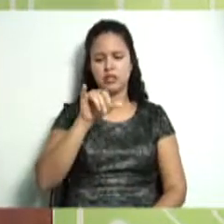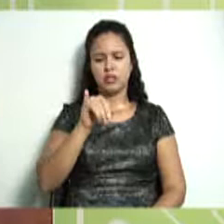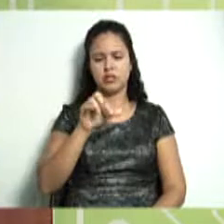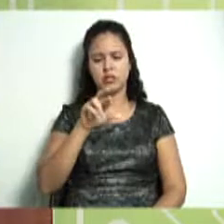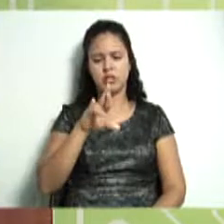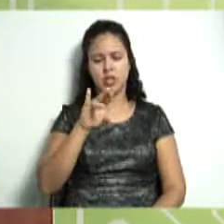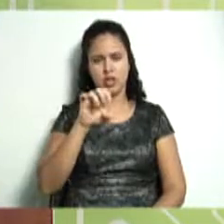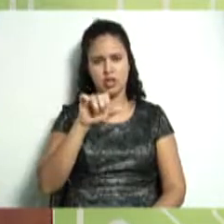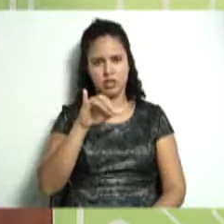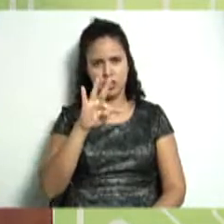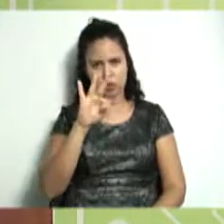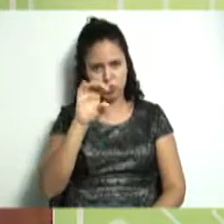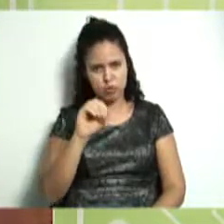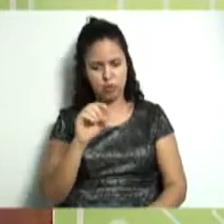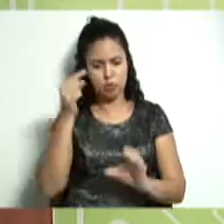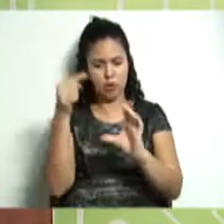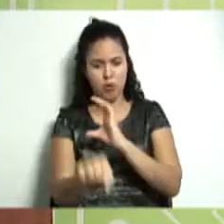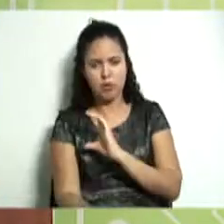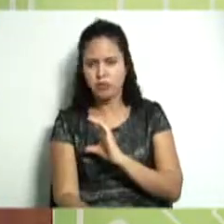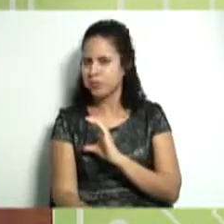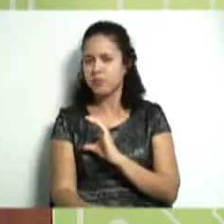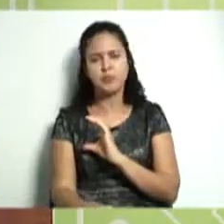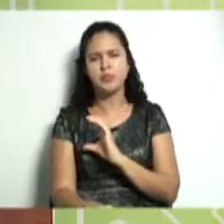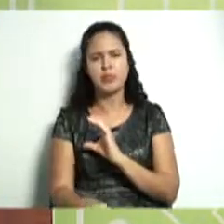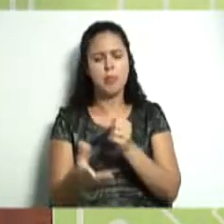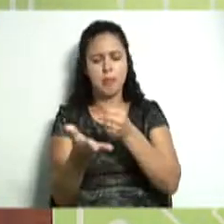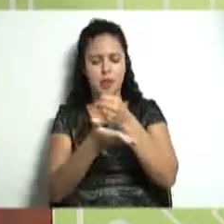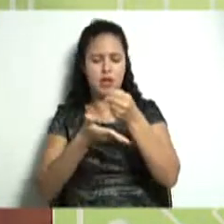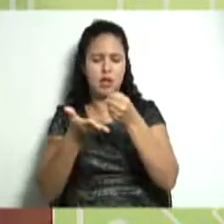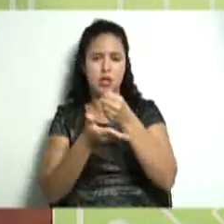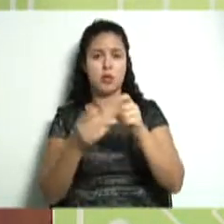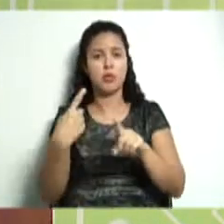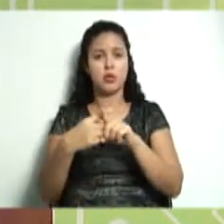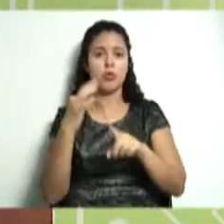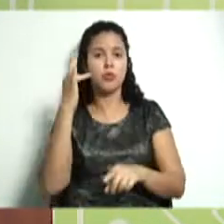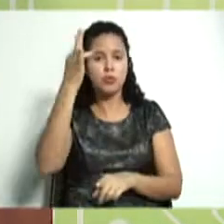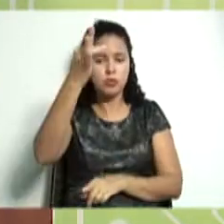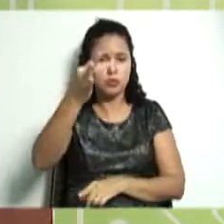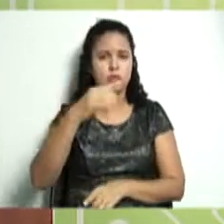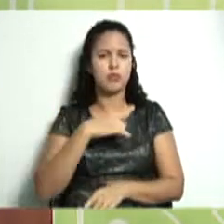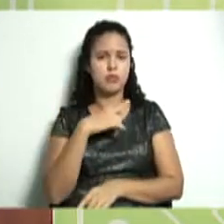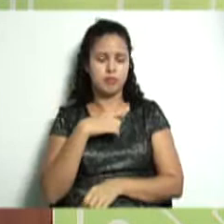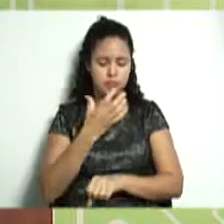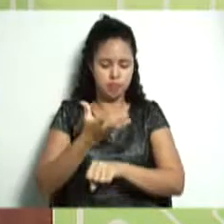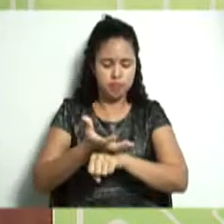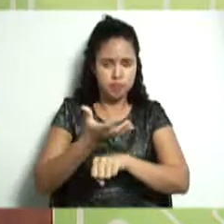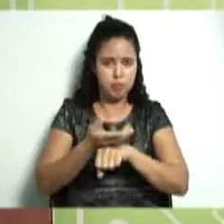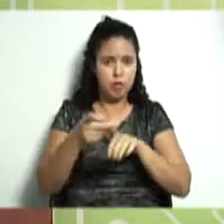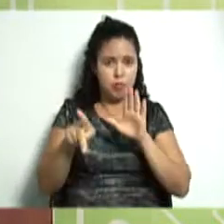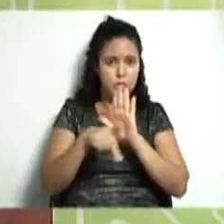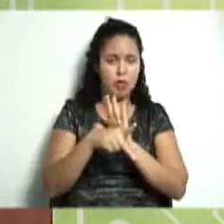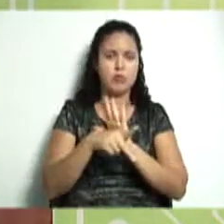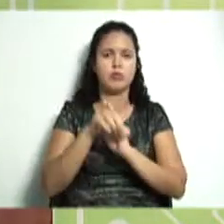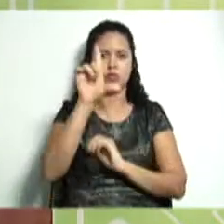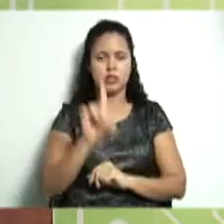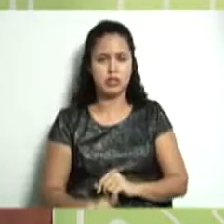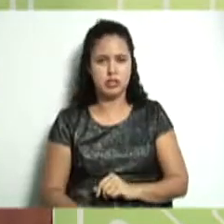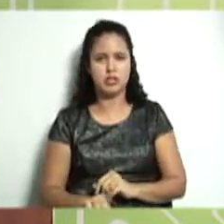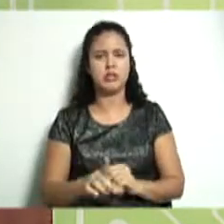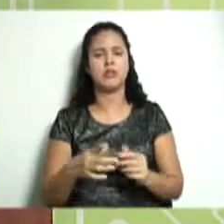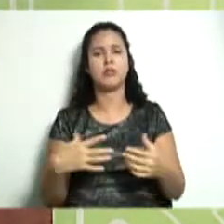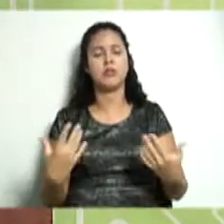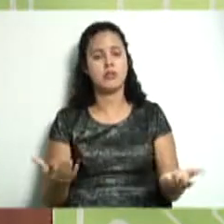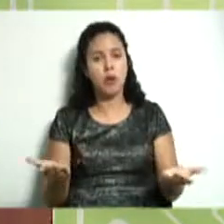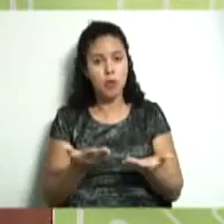porque vocês vão ter uma disciplina de direito para isso, né? Então vai aprofundar as leis, as legislações, mais